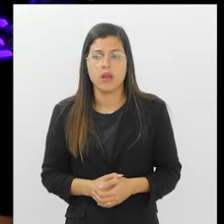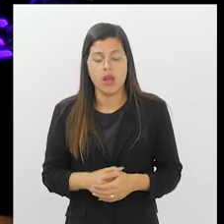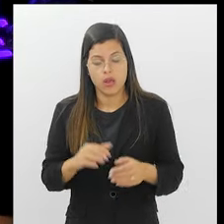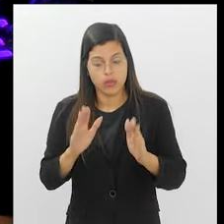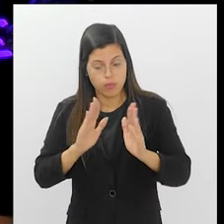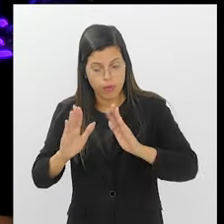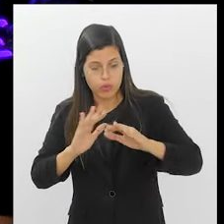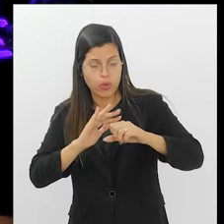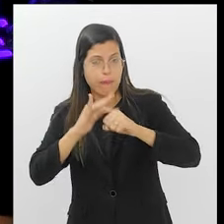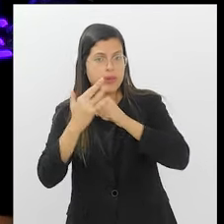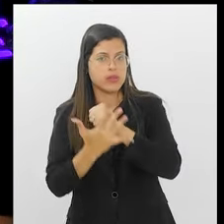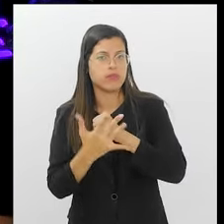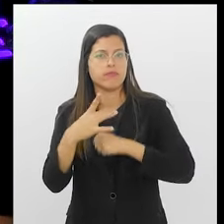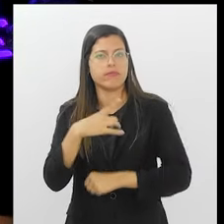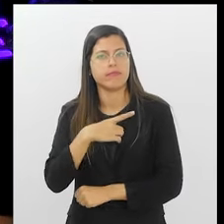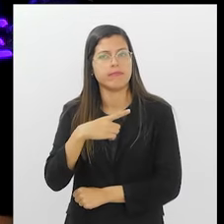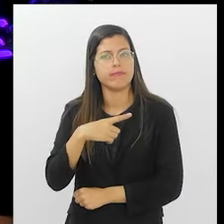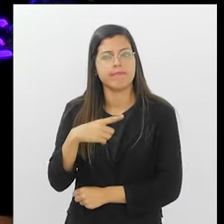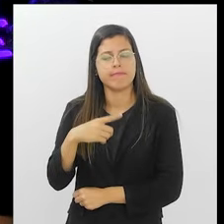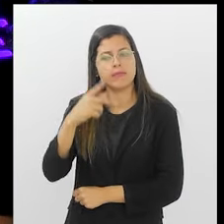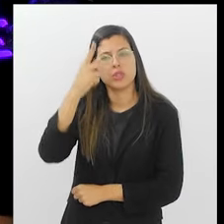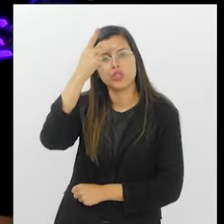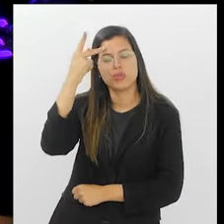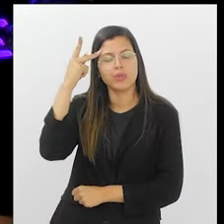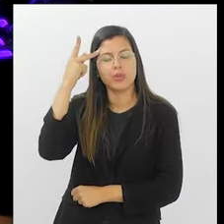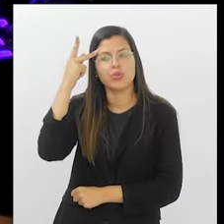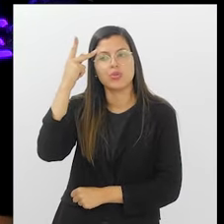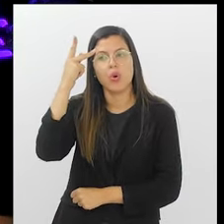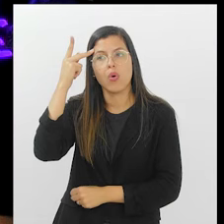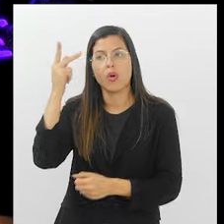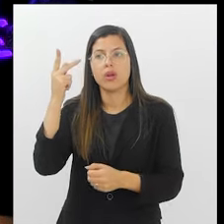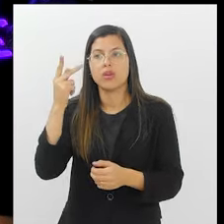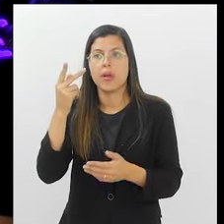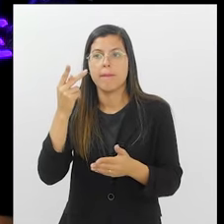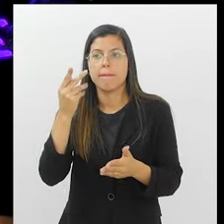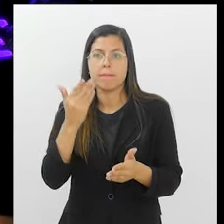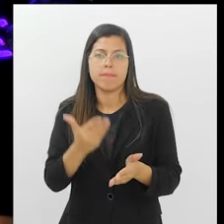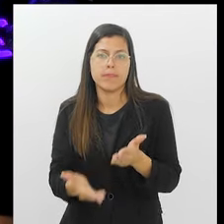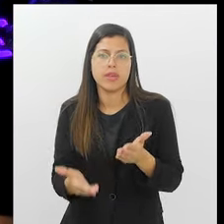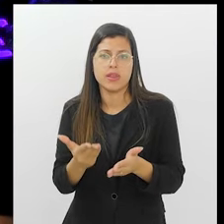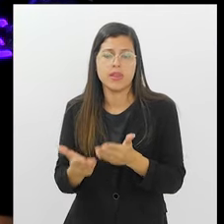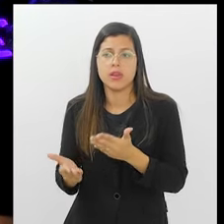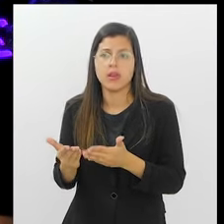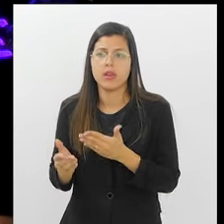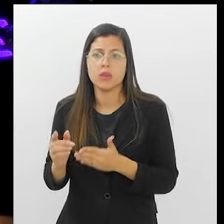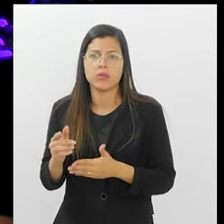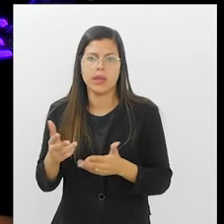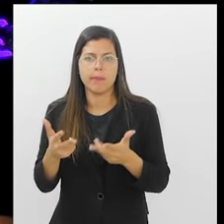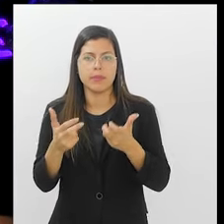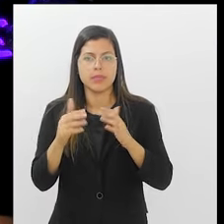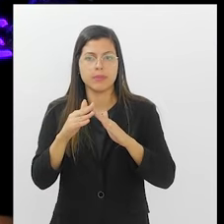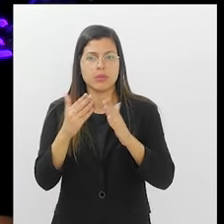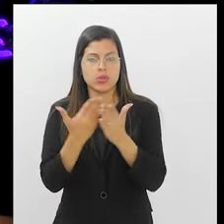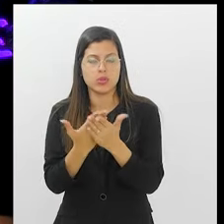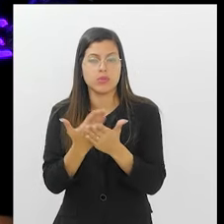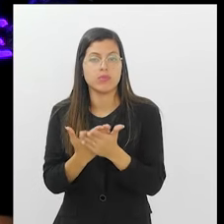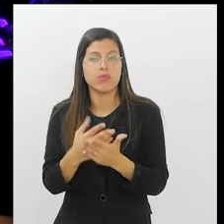com essa pandemia que houve, as pessoas perderam seus padrões, né? Se eu ver que as